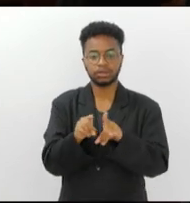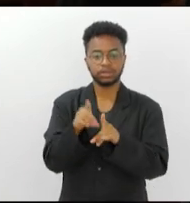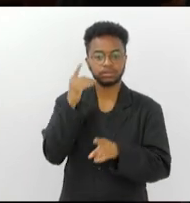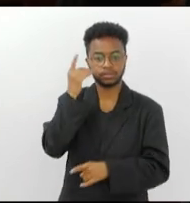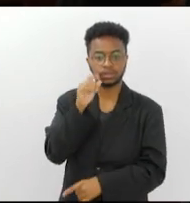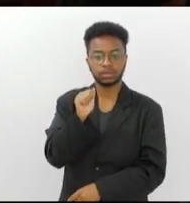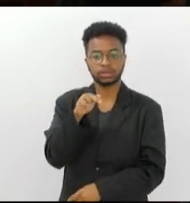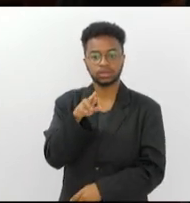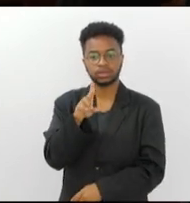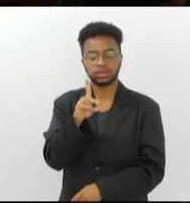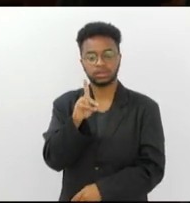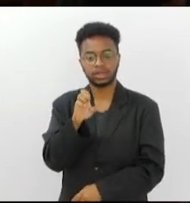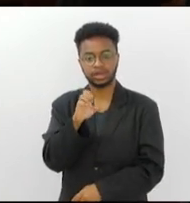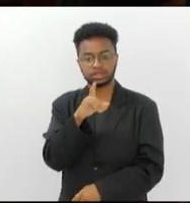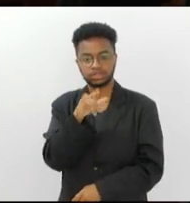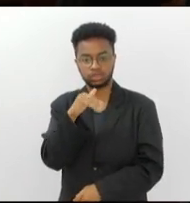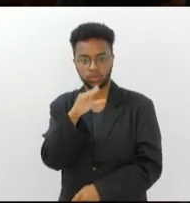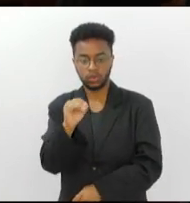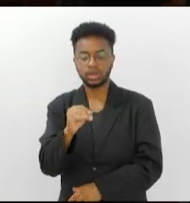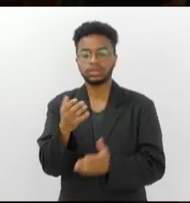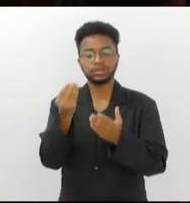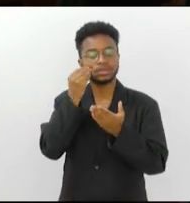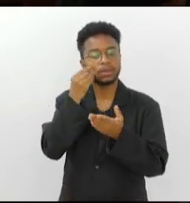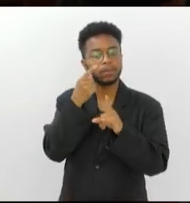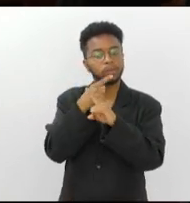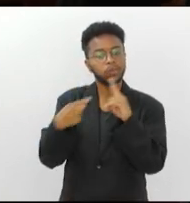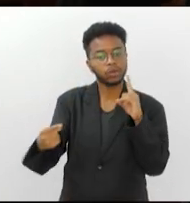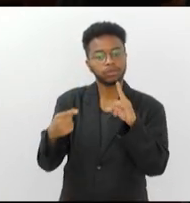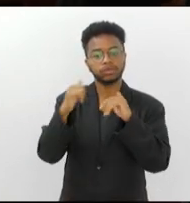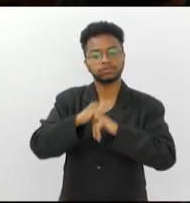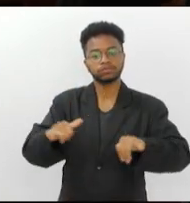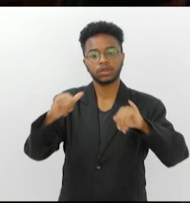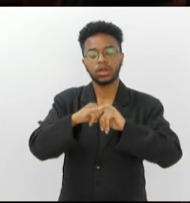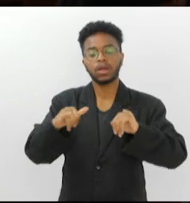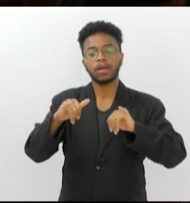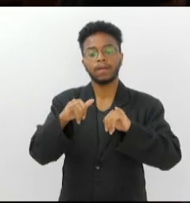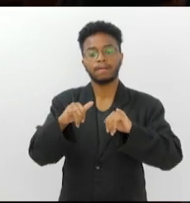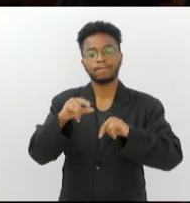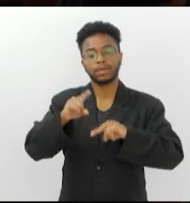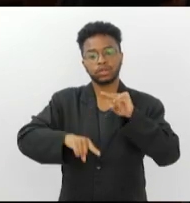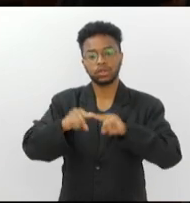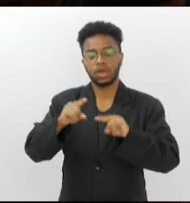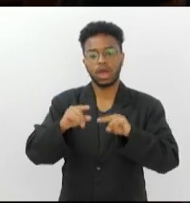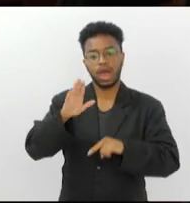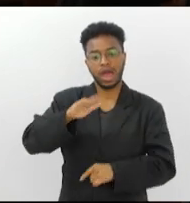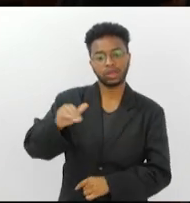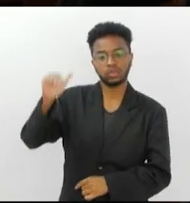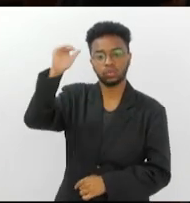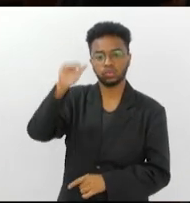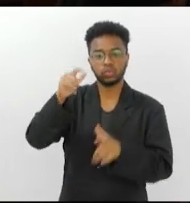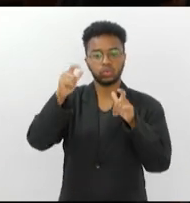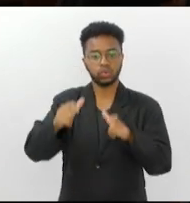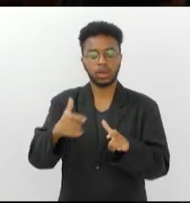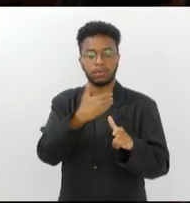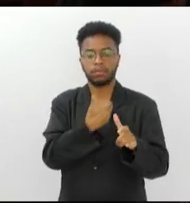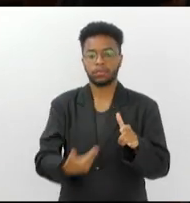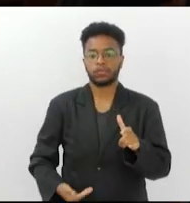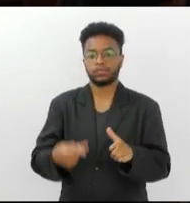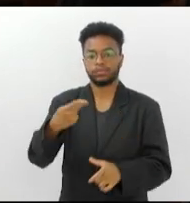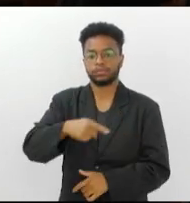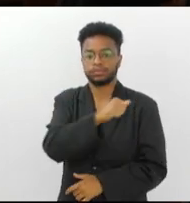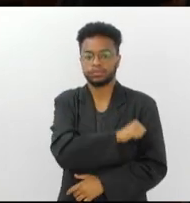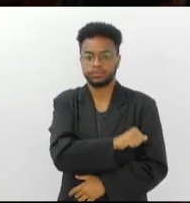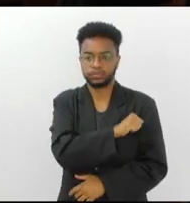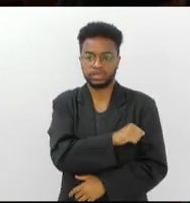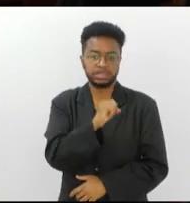Siciliano, que quer proibir a divulgação de propaganda de conteúdo adulto em eventos e espaços públicos no estado do Rio de